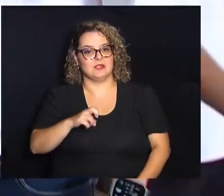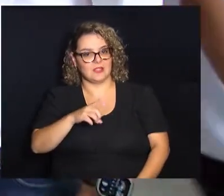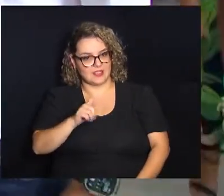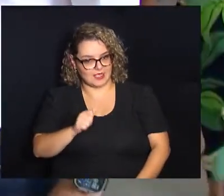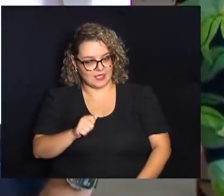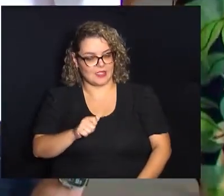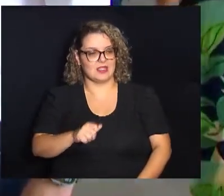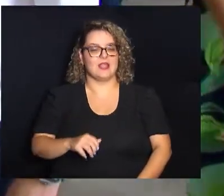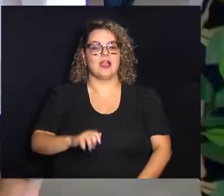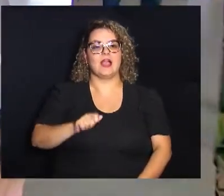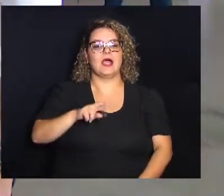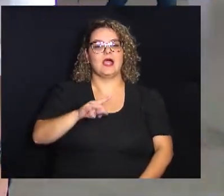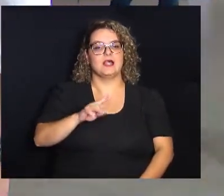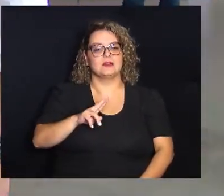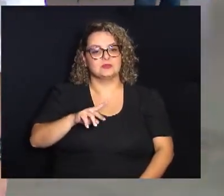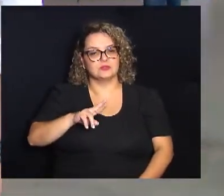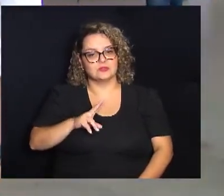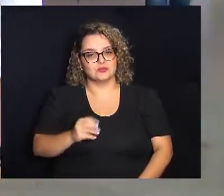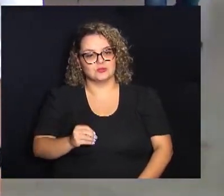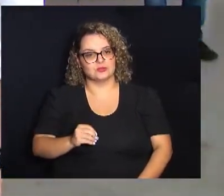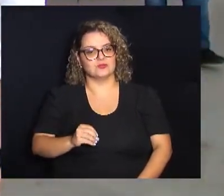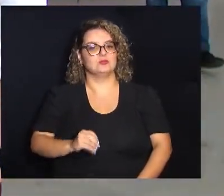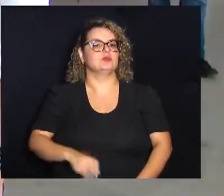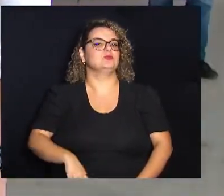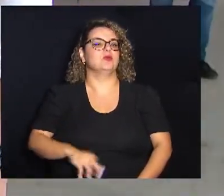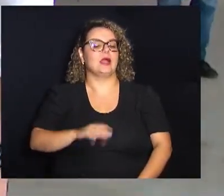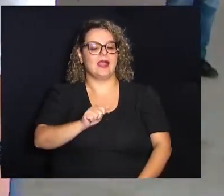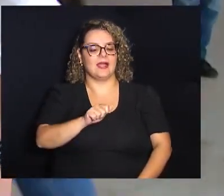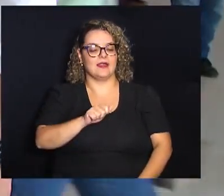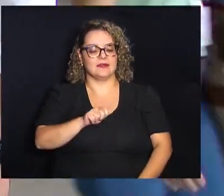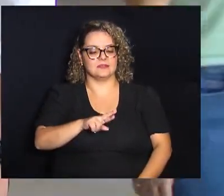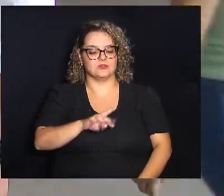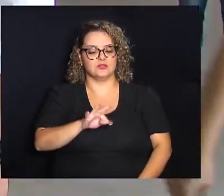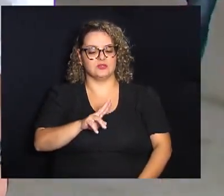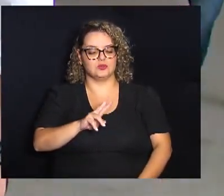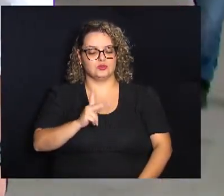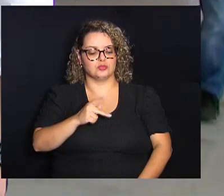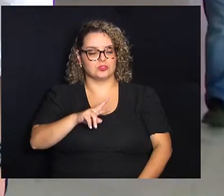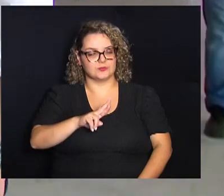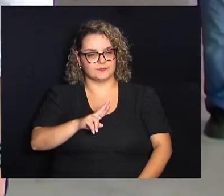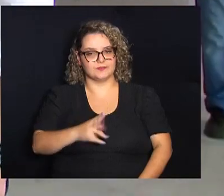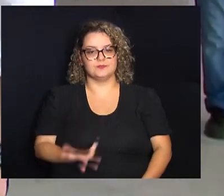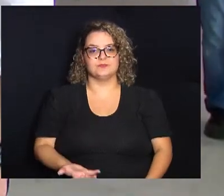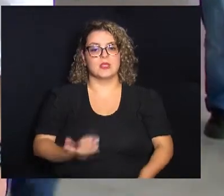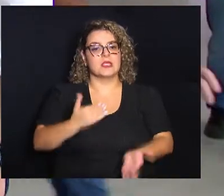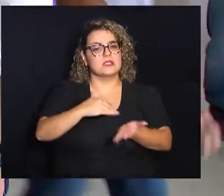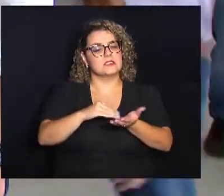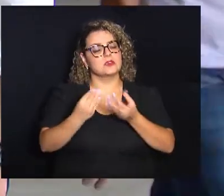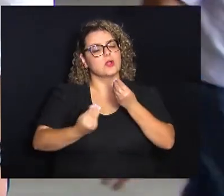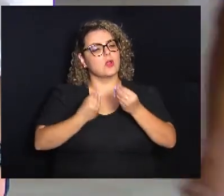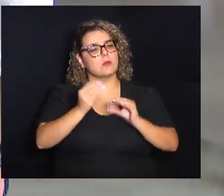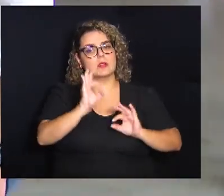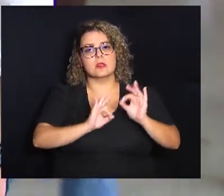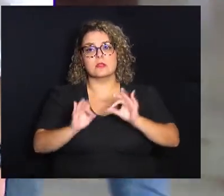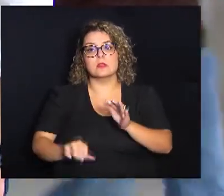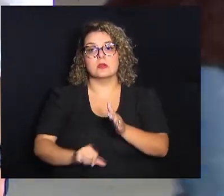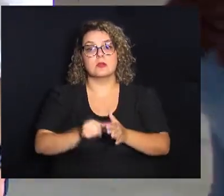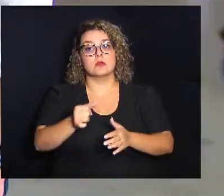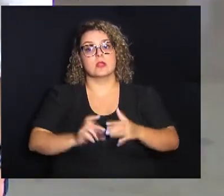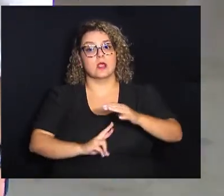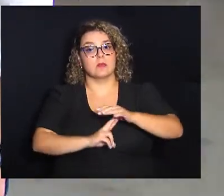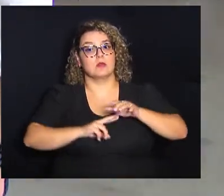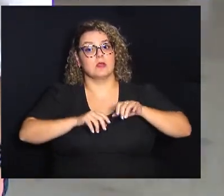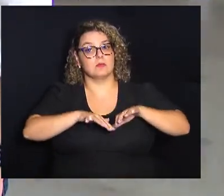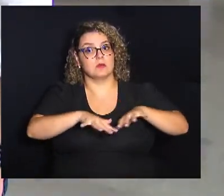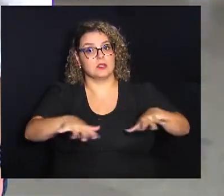Arthur Orsi. Muito obrigada por nos atender. Seu secretário, como que foi planejado esse primeiro feirão aqui